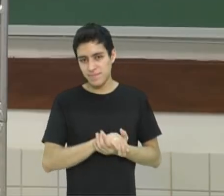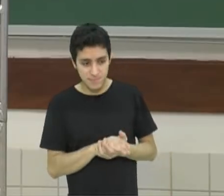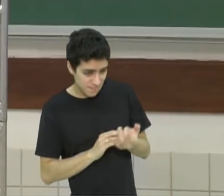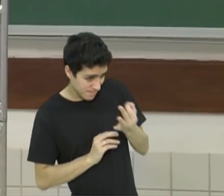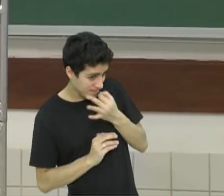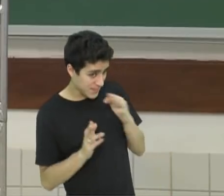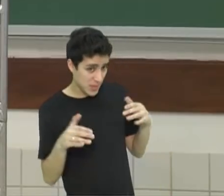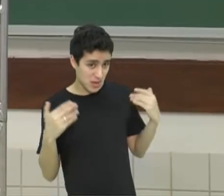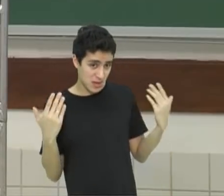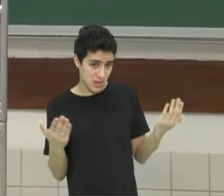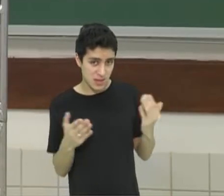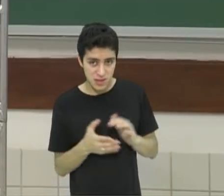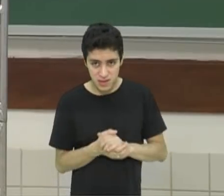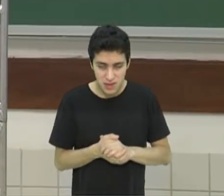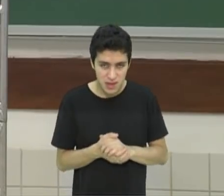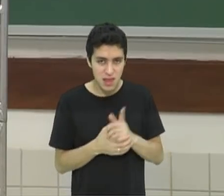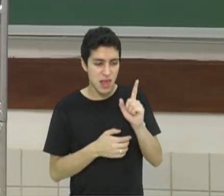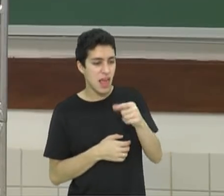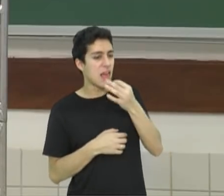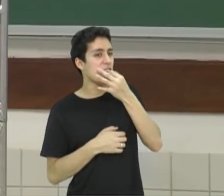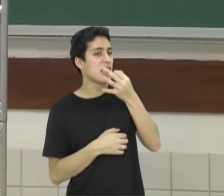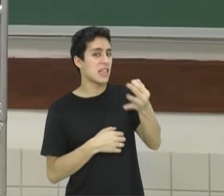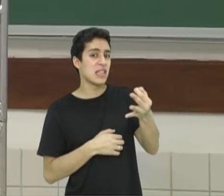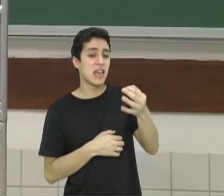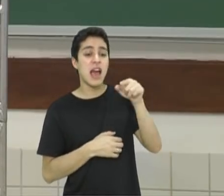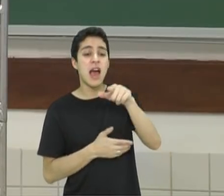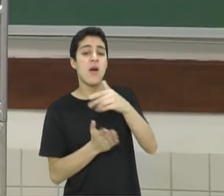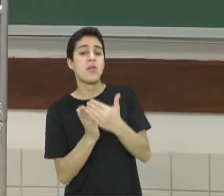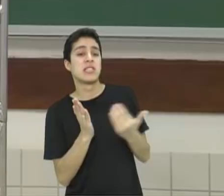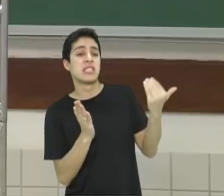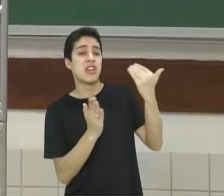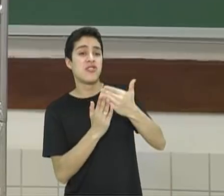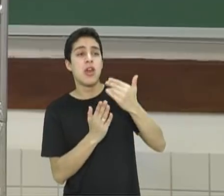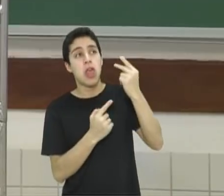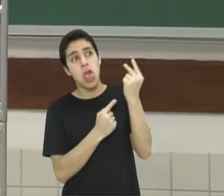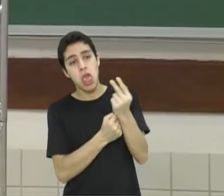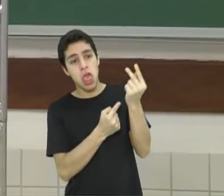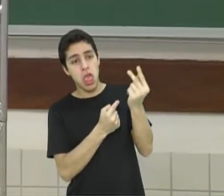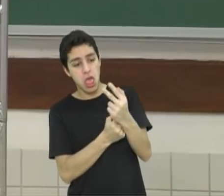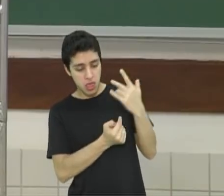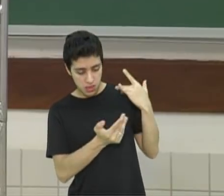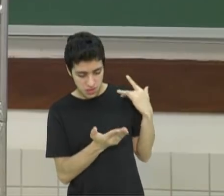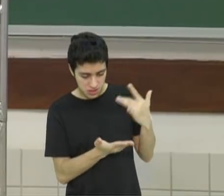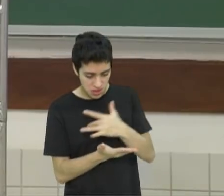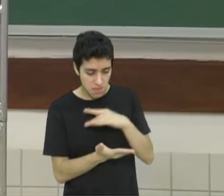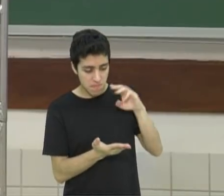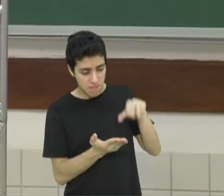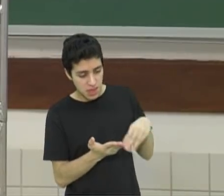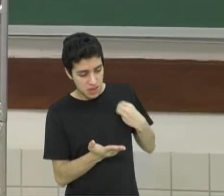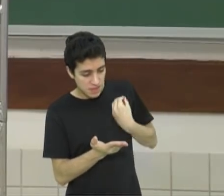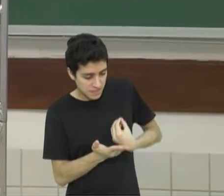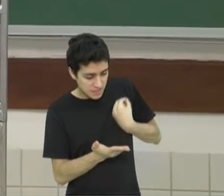onde? Está em criticar o exagero desses cuidados com a saúde e o bem-estar.